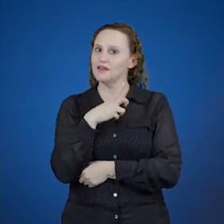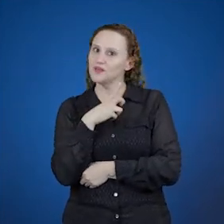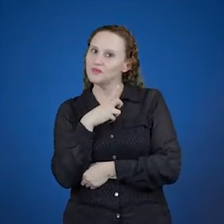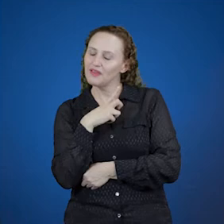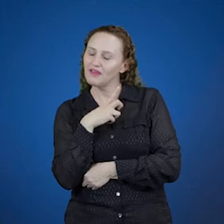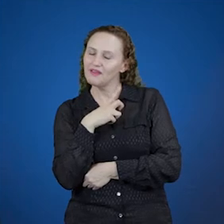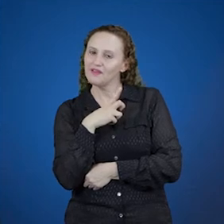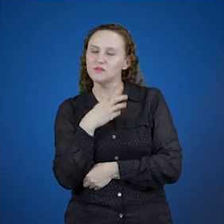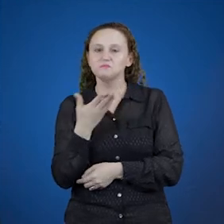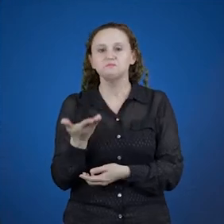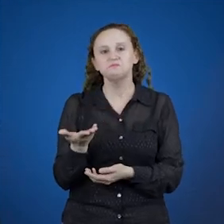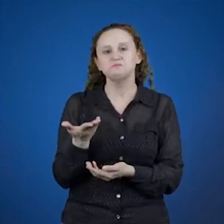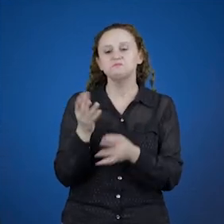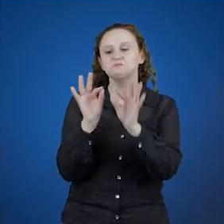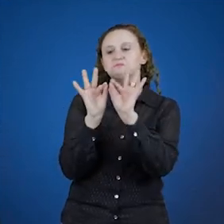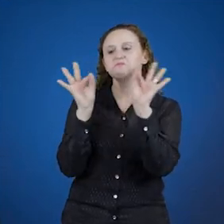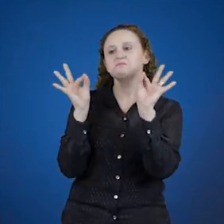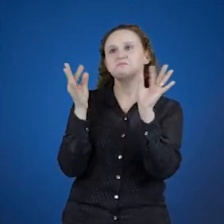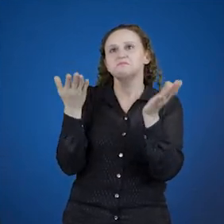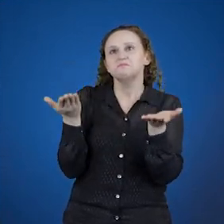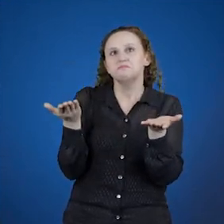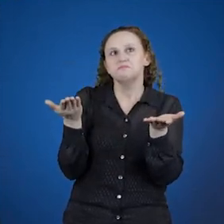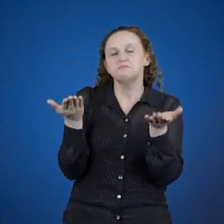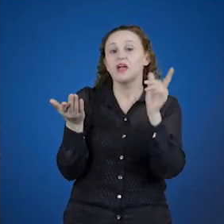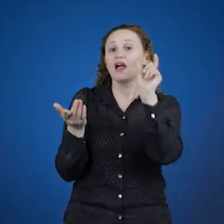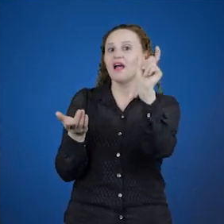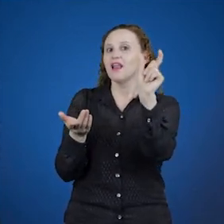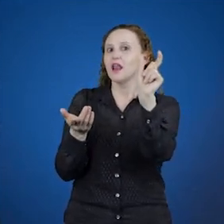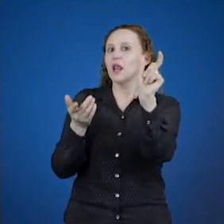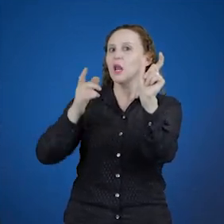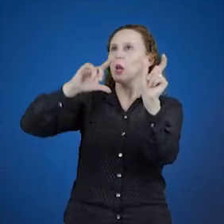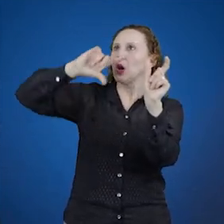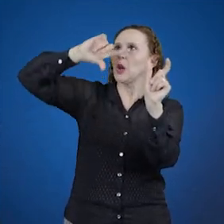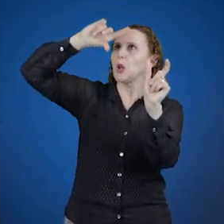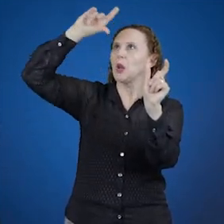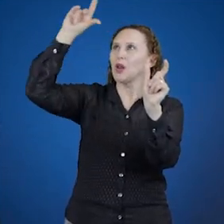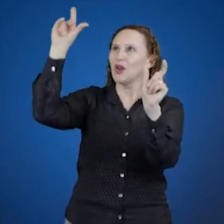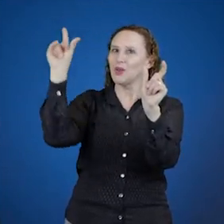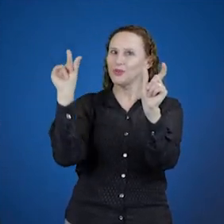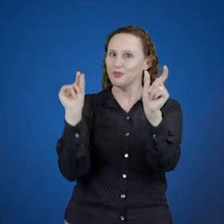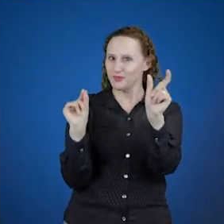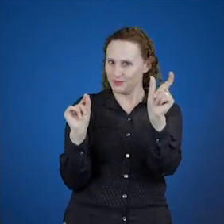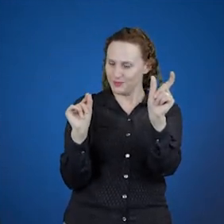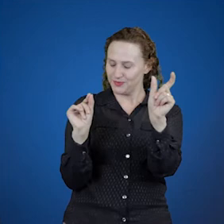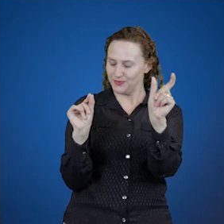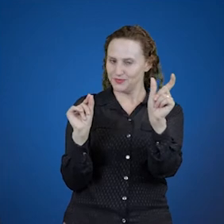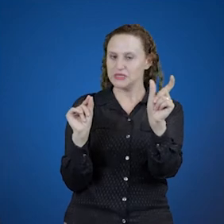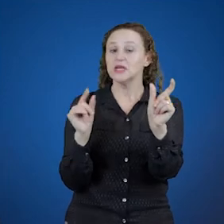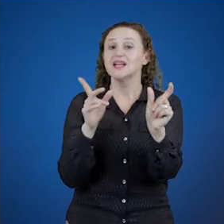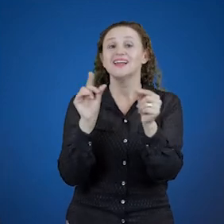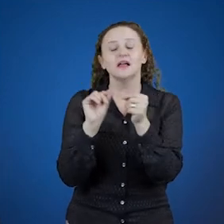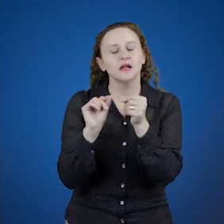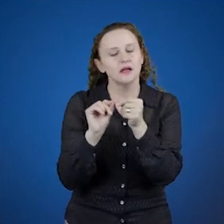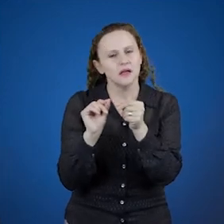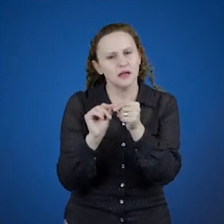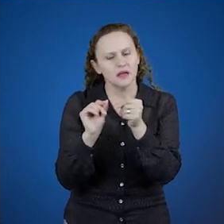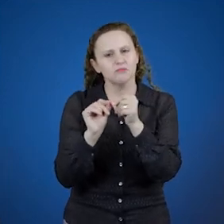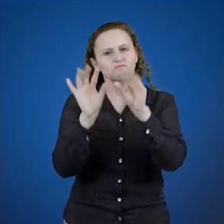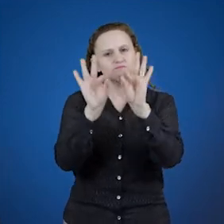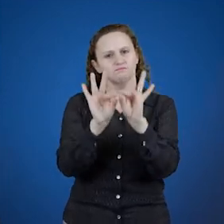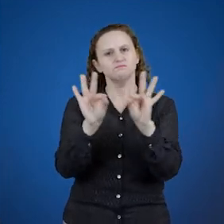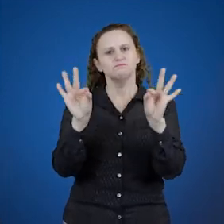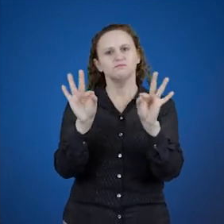e eu tenho aqui e eu tenho aqui a palavra lua lua está